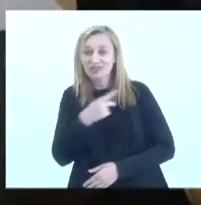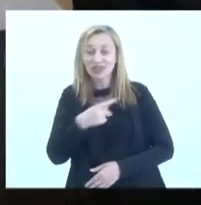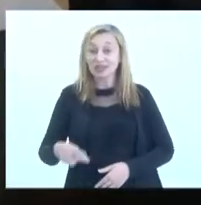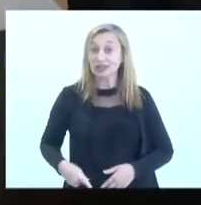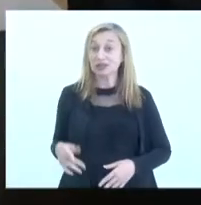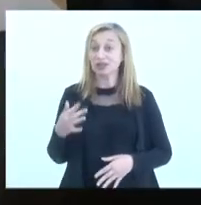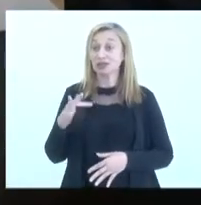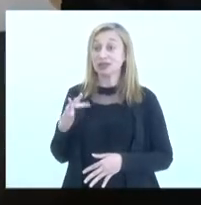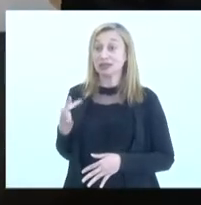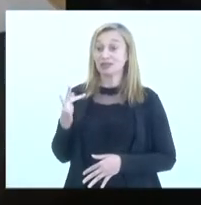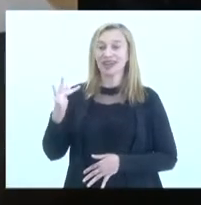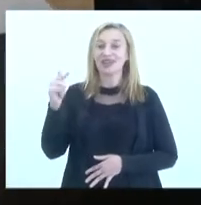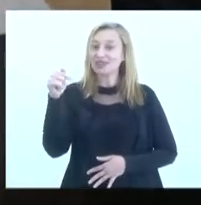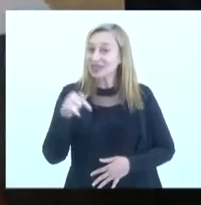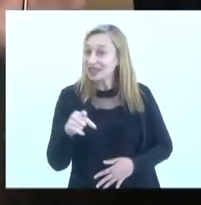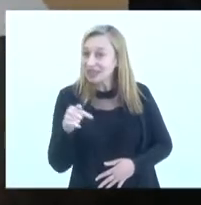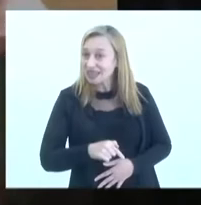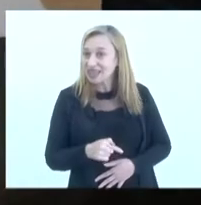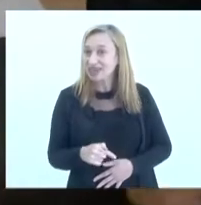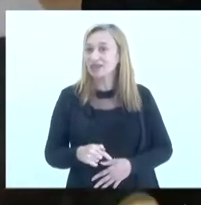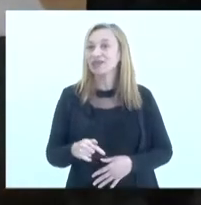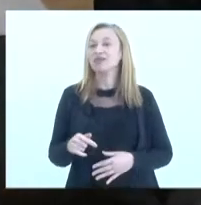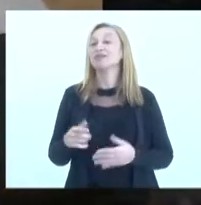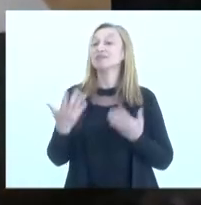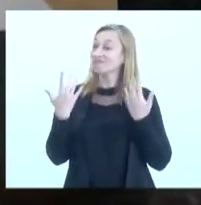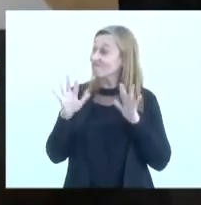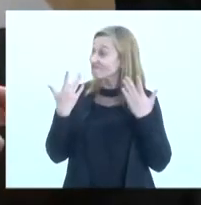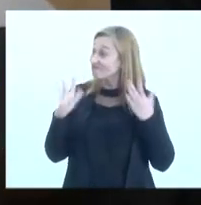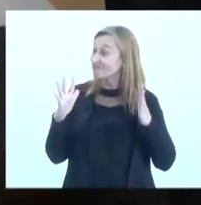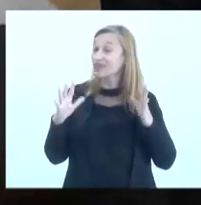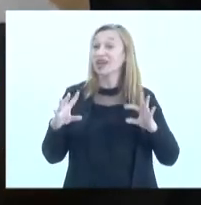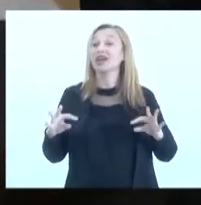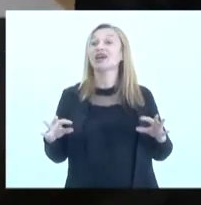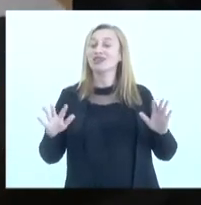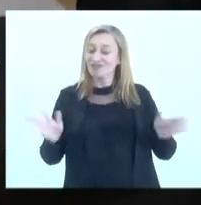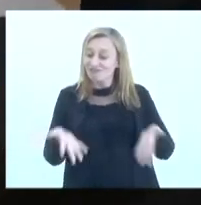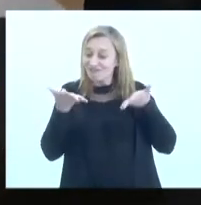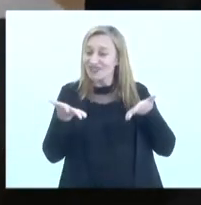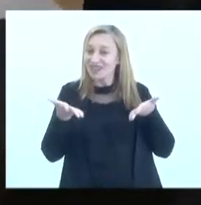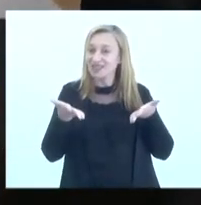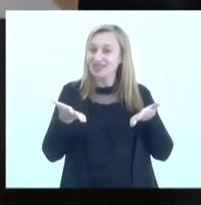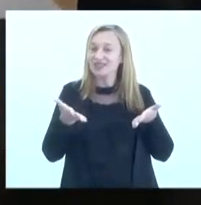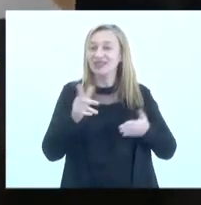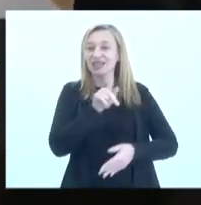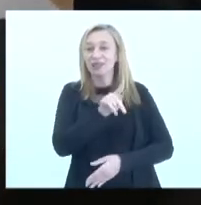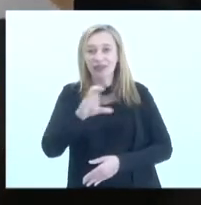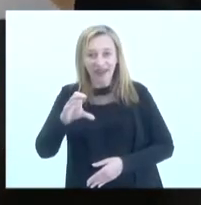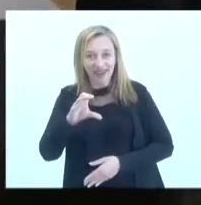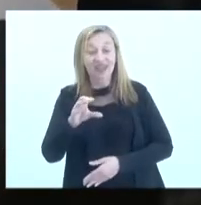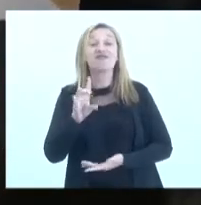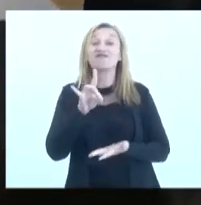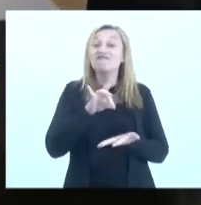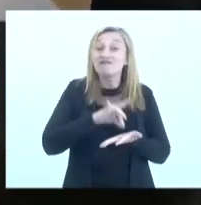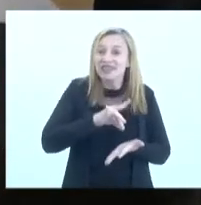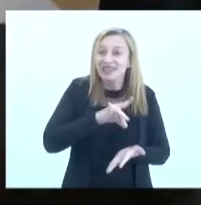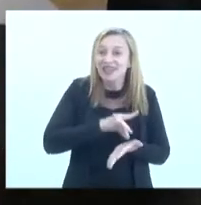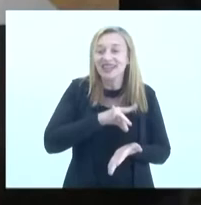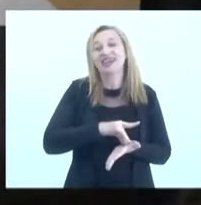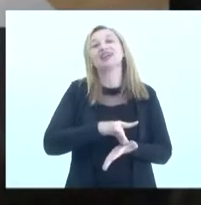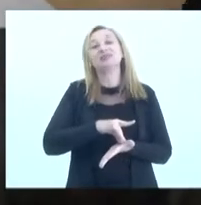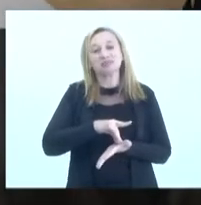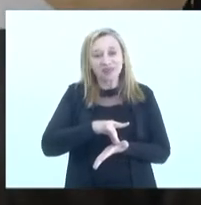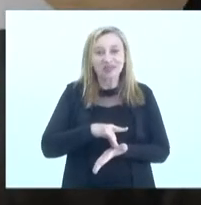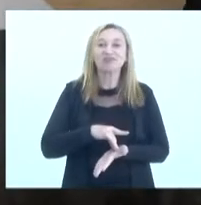bem objetivo aqui, parabenizar o evento e parabenizar a iniciativa da PEC, que realmente tem,